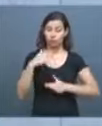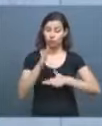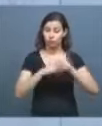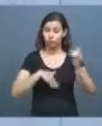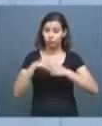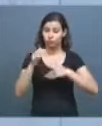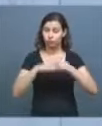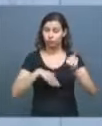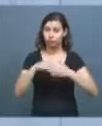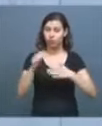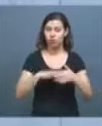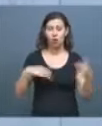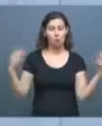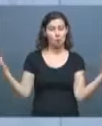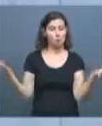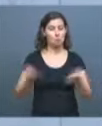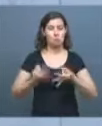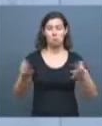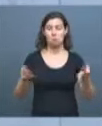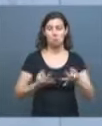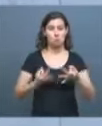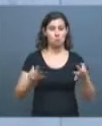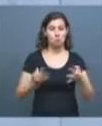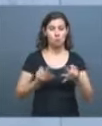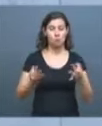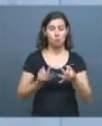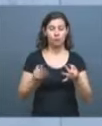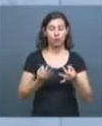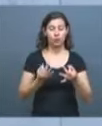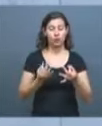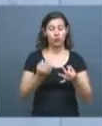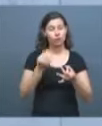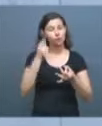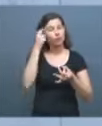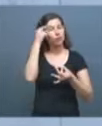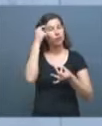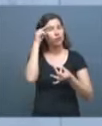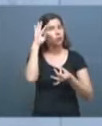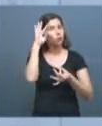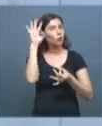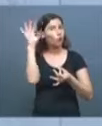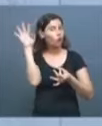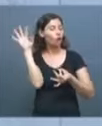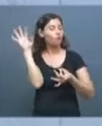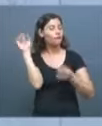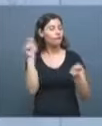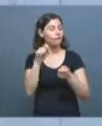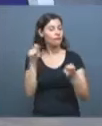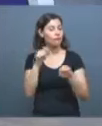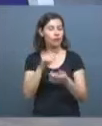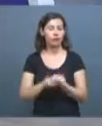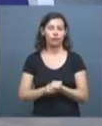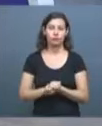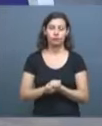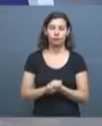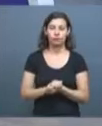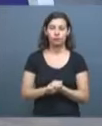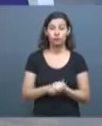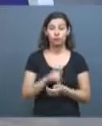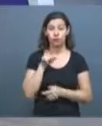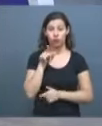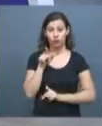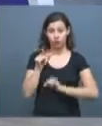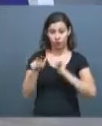ser perfeita, né, que as coisas vão ser do jeito que eu idealizei. Né? Que o mercado é competitivo, o